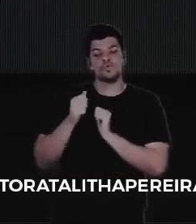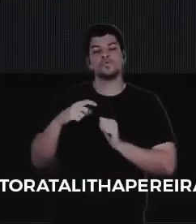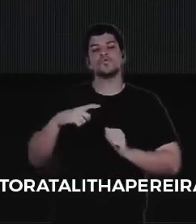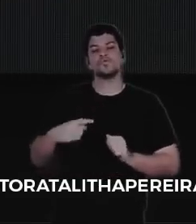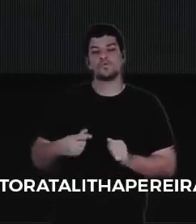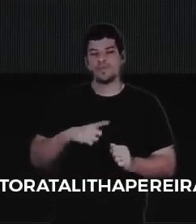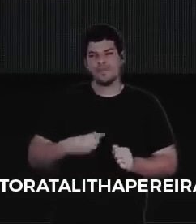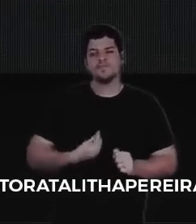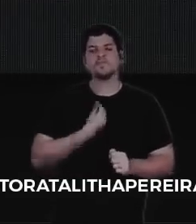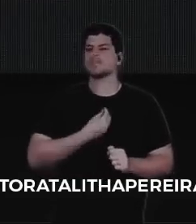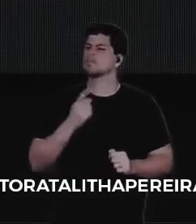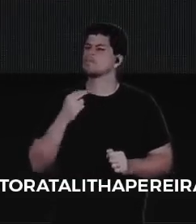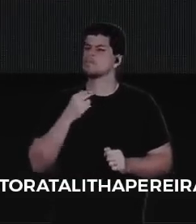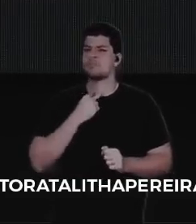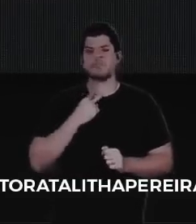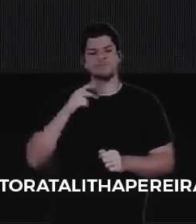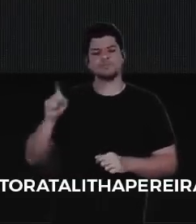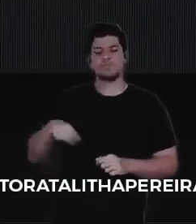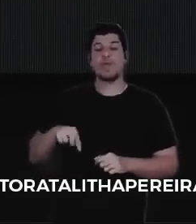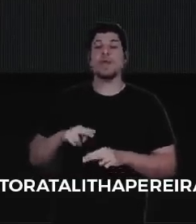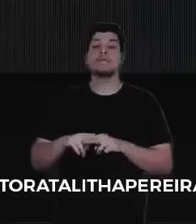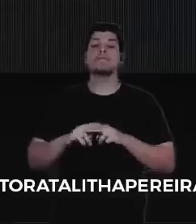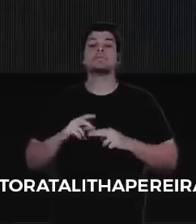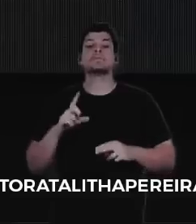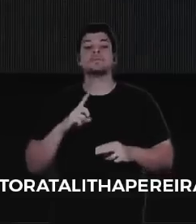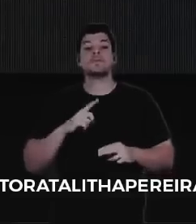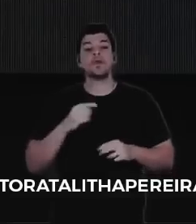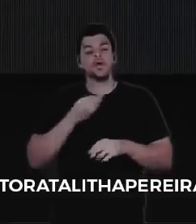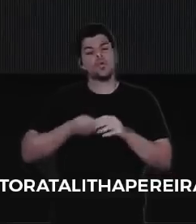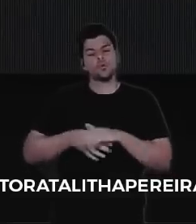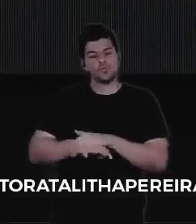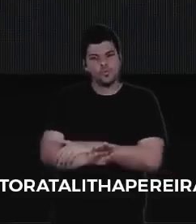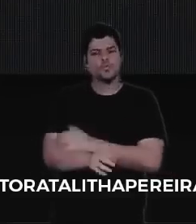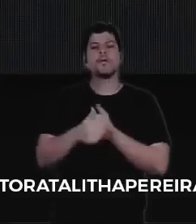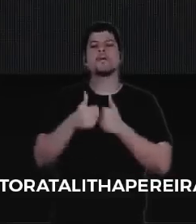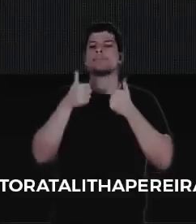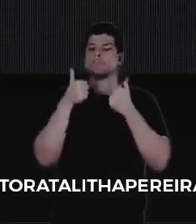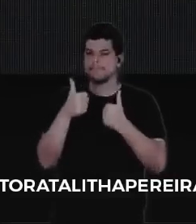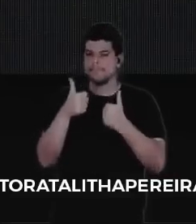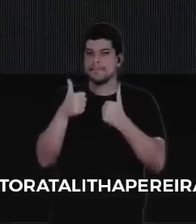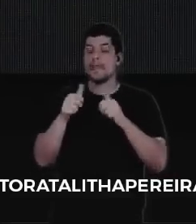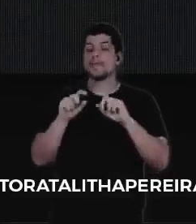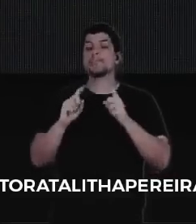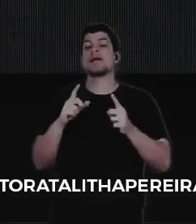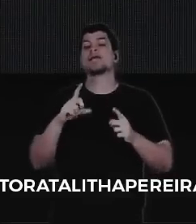Porque existem hábitos positivos, mas existem também hábitos